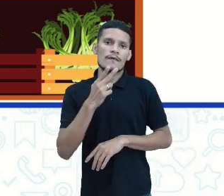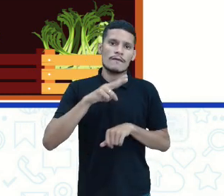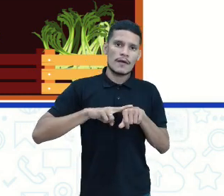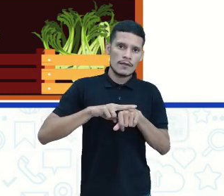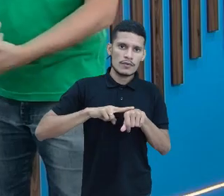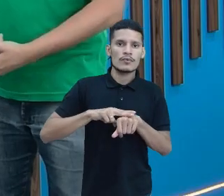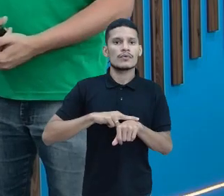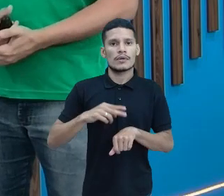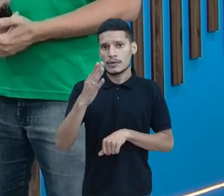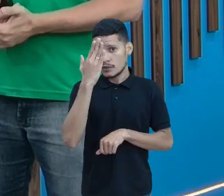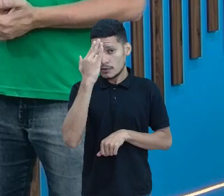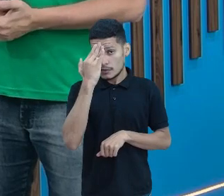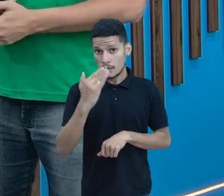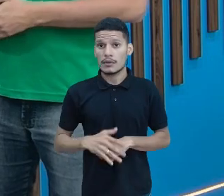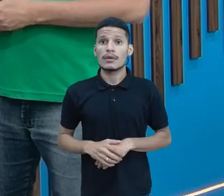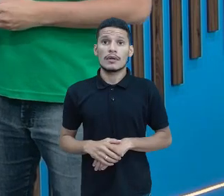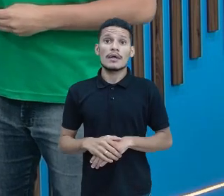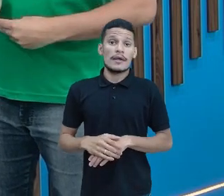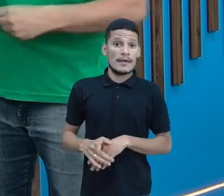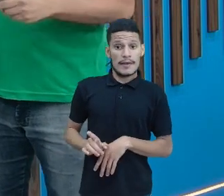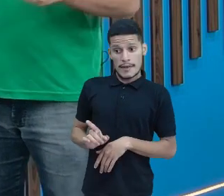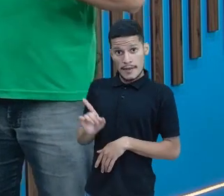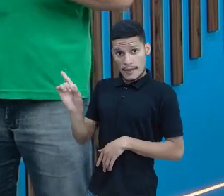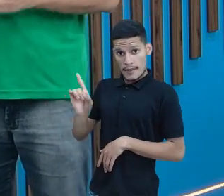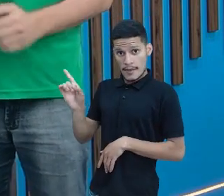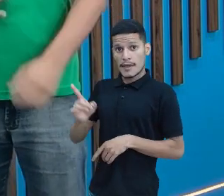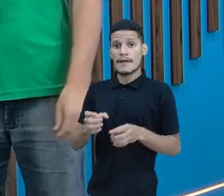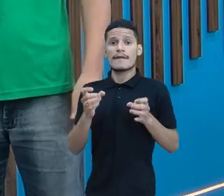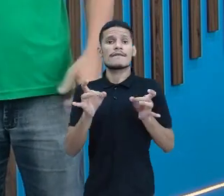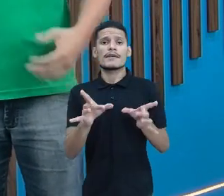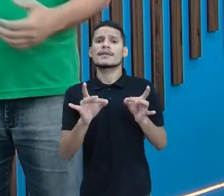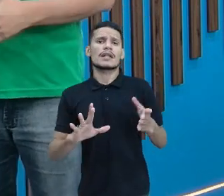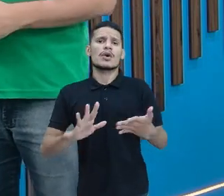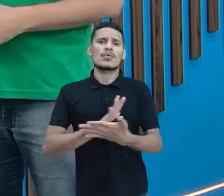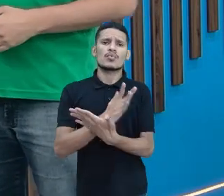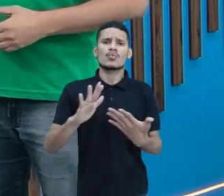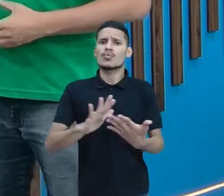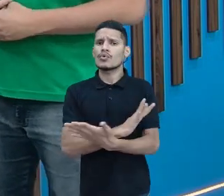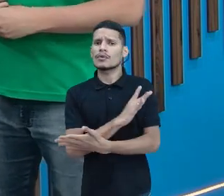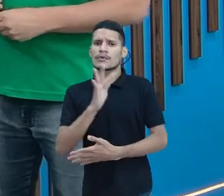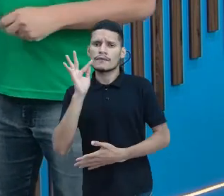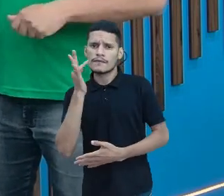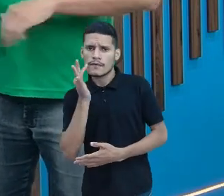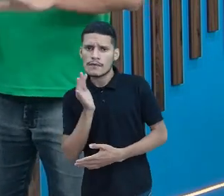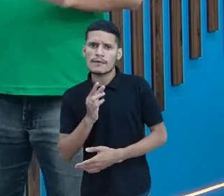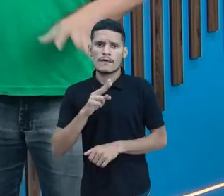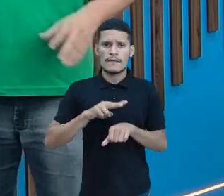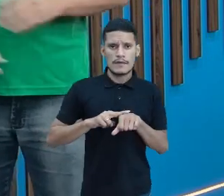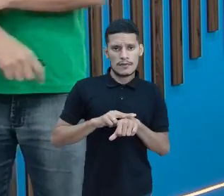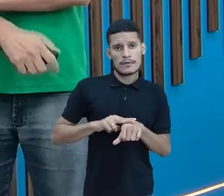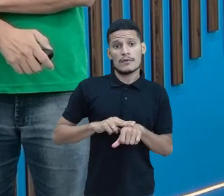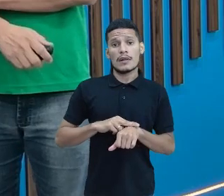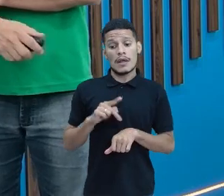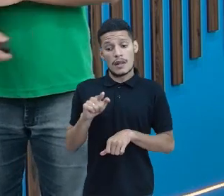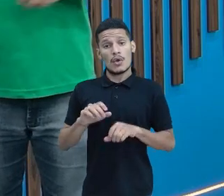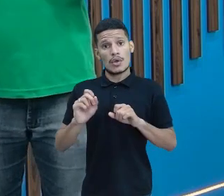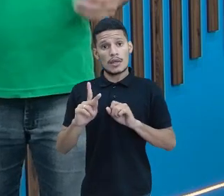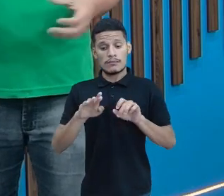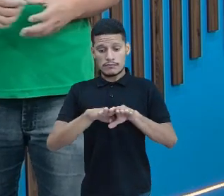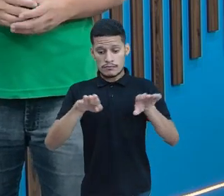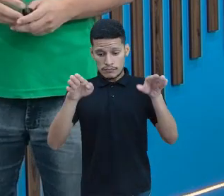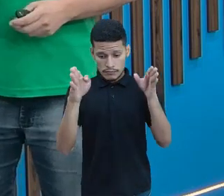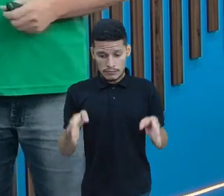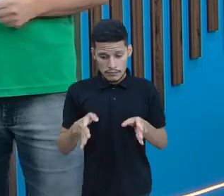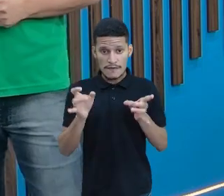de verdura. Então, ela está vendendo aí couve, cenoura, enfim. E aí, ela está lá, né, ofertando